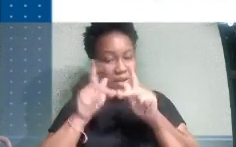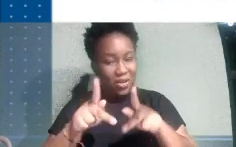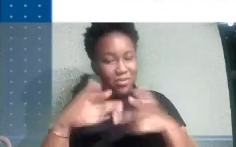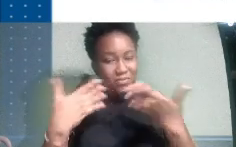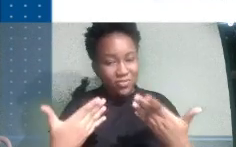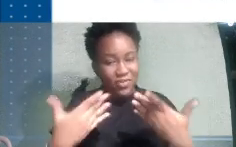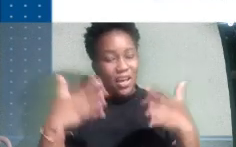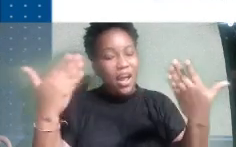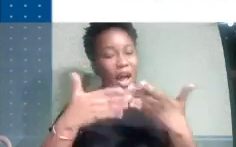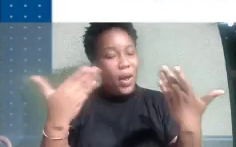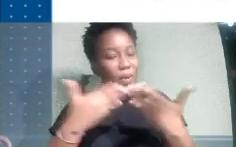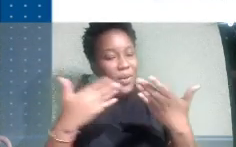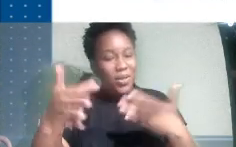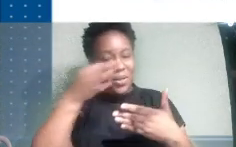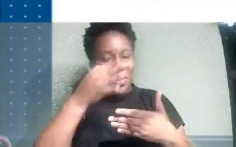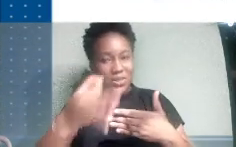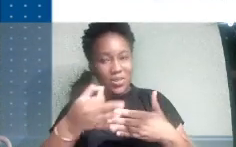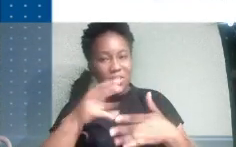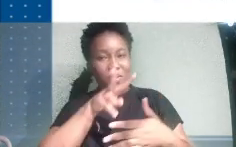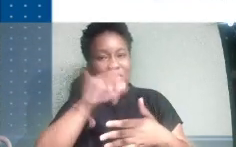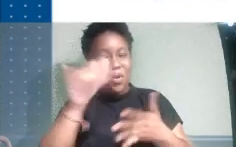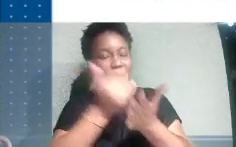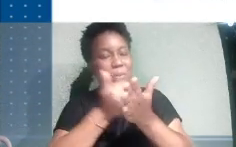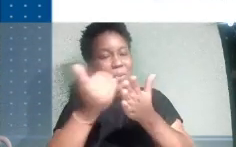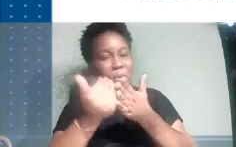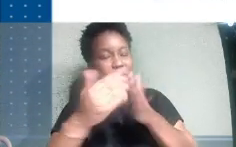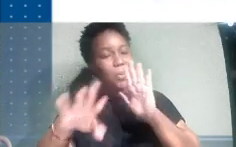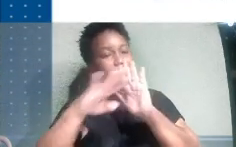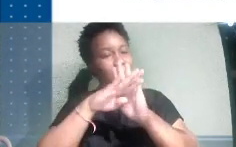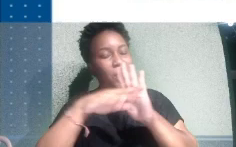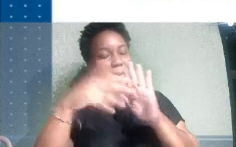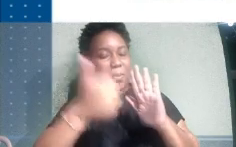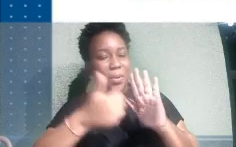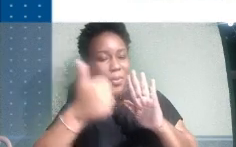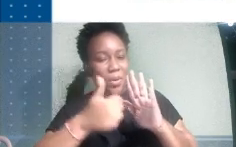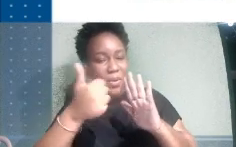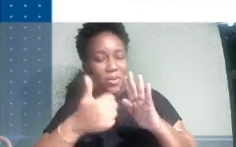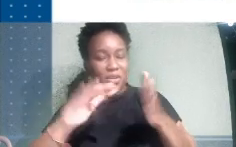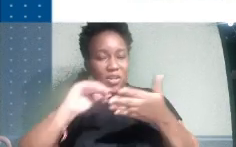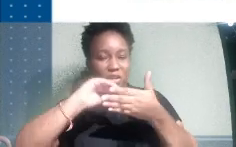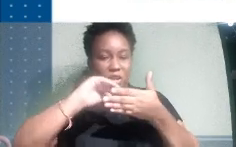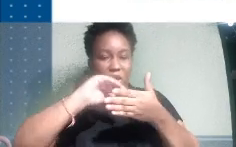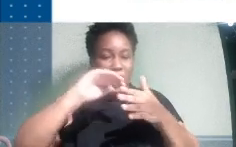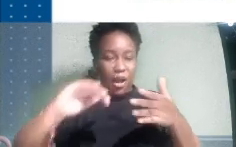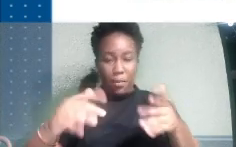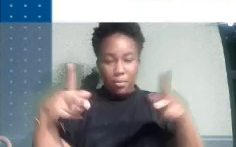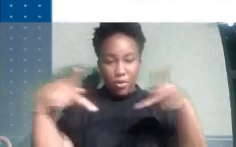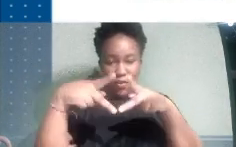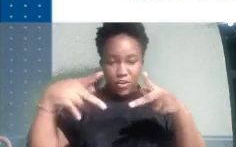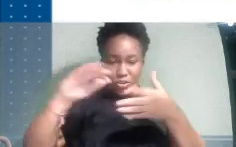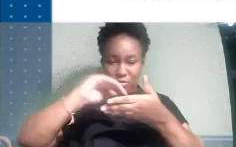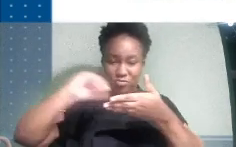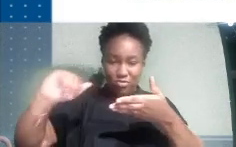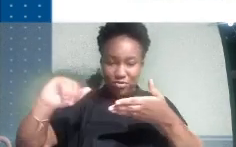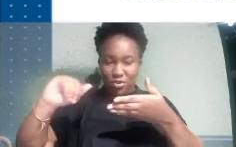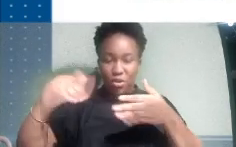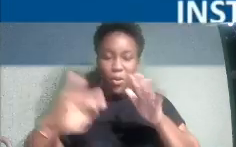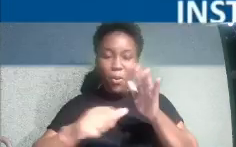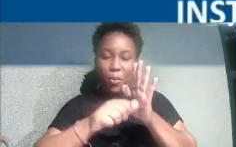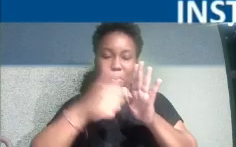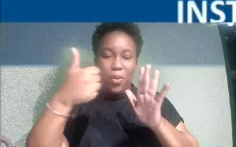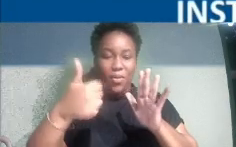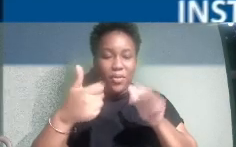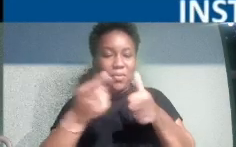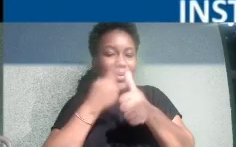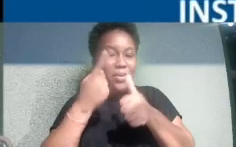Pessoal, dá uma olhadinha aqui então. Vamos começar com o nosso primeiro tópico. Vou pedir para o pessoal da produção tirar eu aqui da câmera para mostrar para vocês o nosso primeiro então.